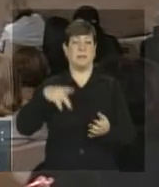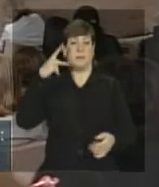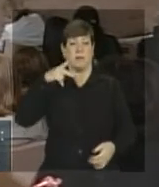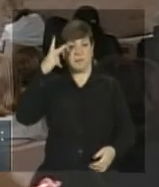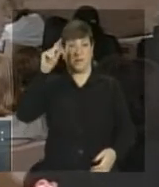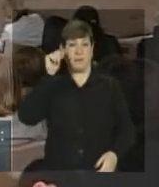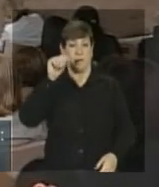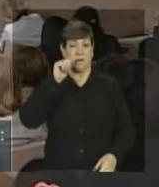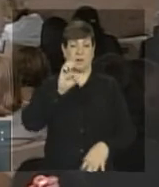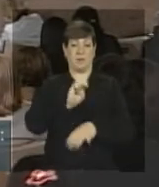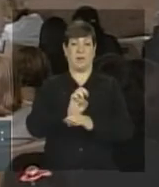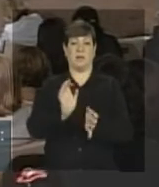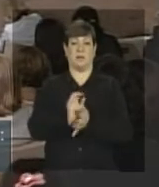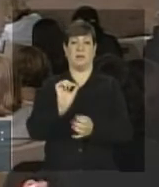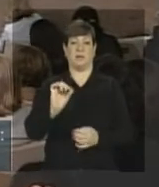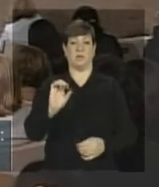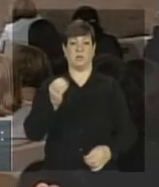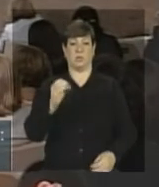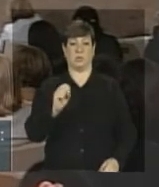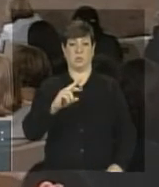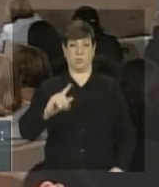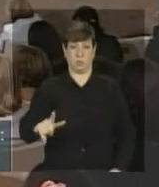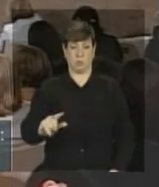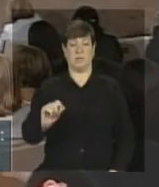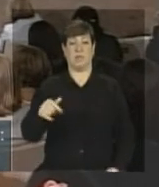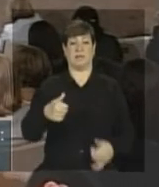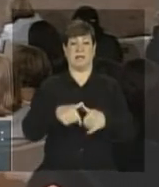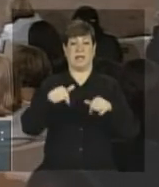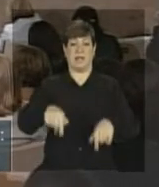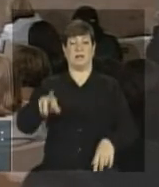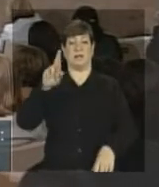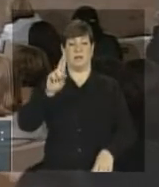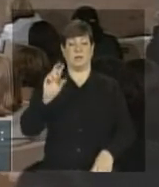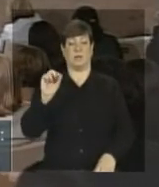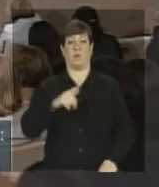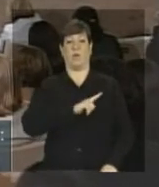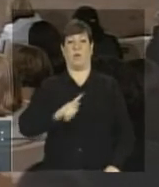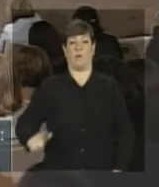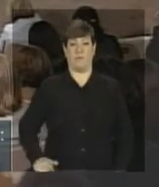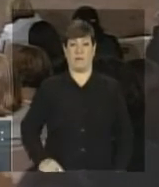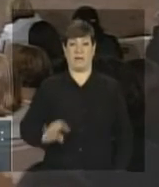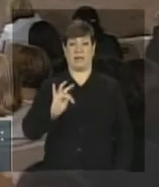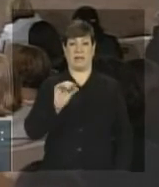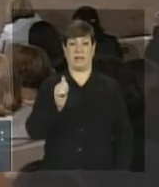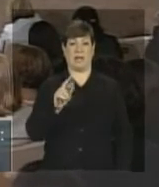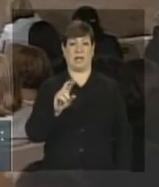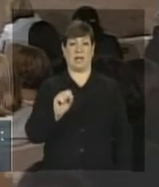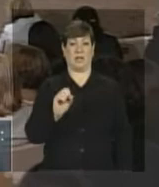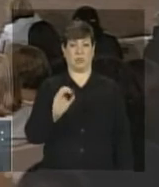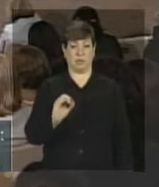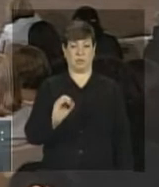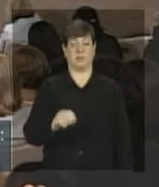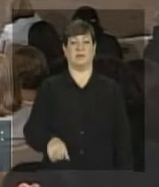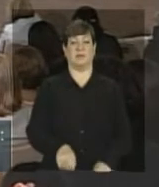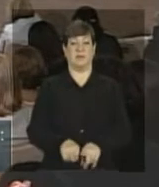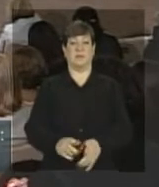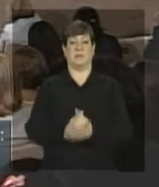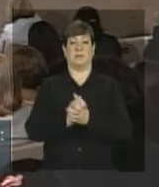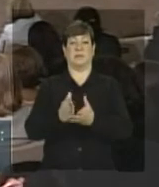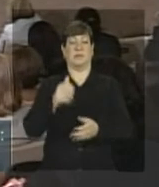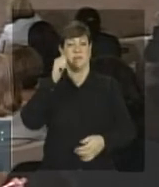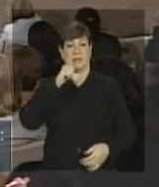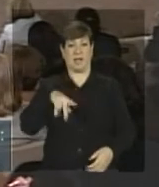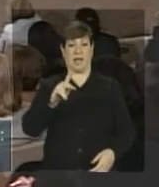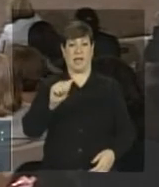para as Mulheres do Estado do Rio Grande do Sul, aqui representando o governador Tarso Genro. Saudar a senhora